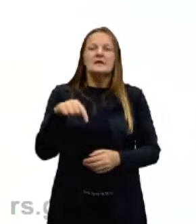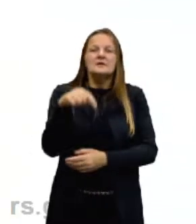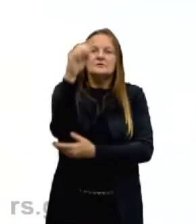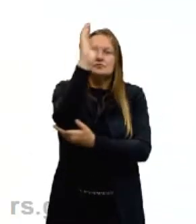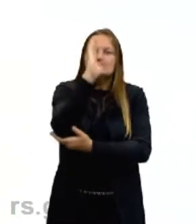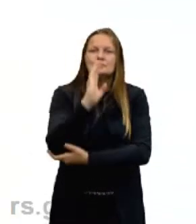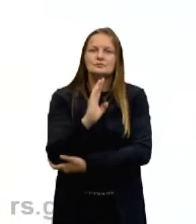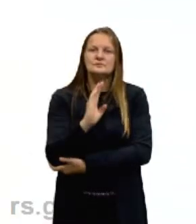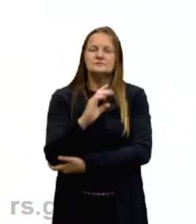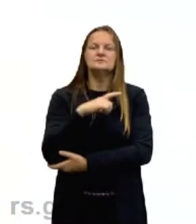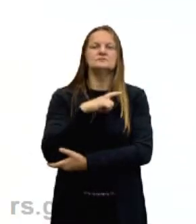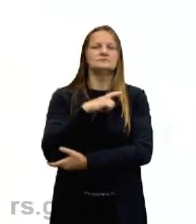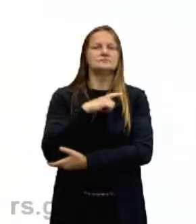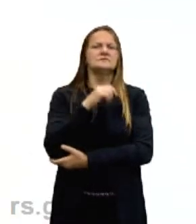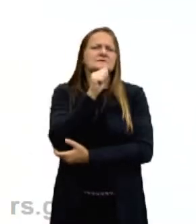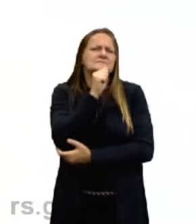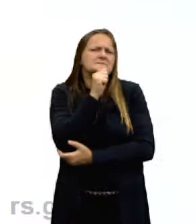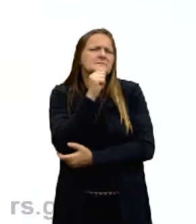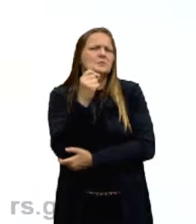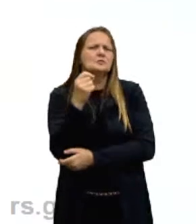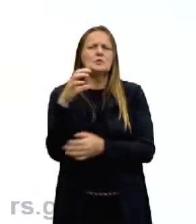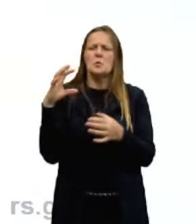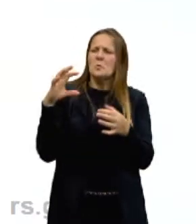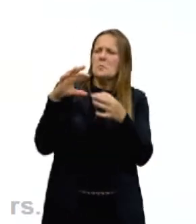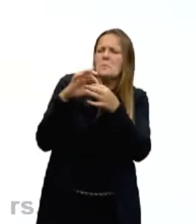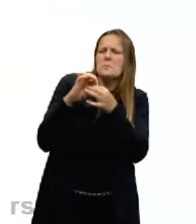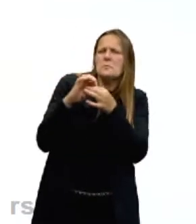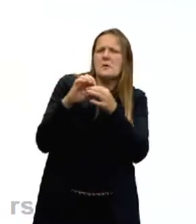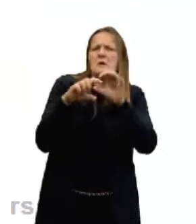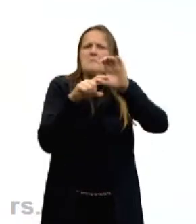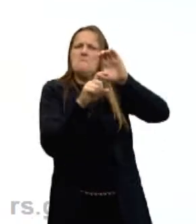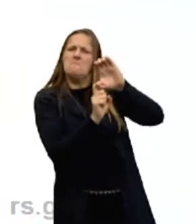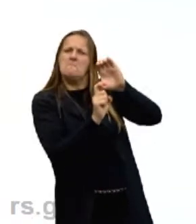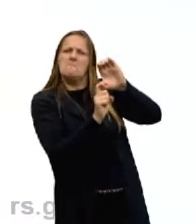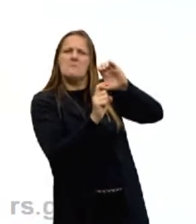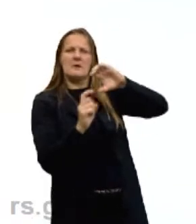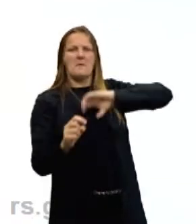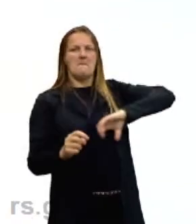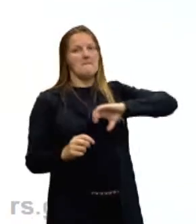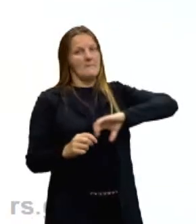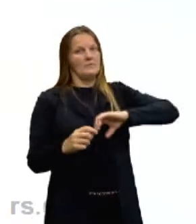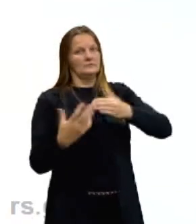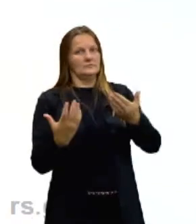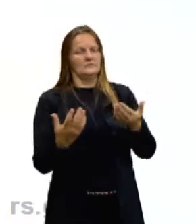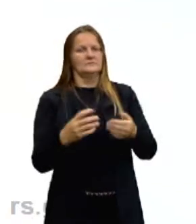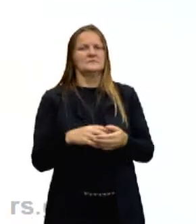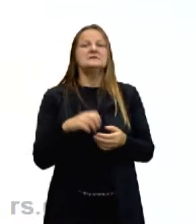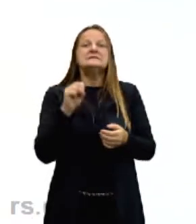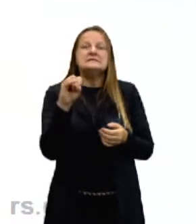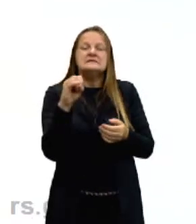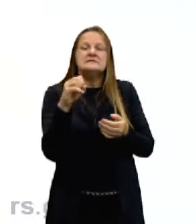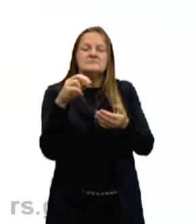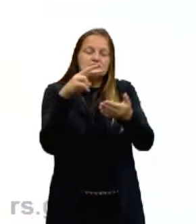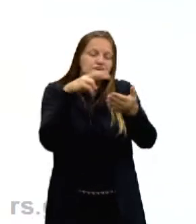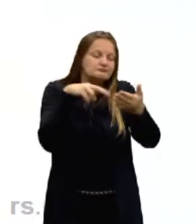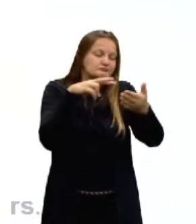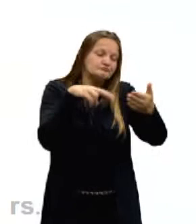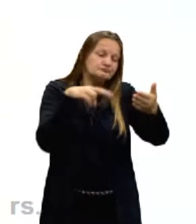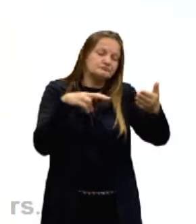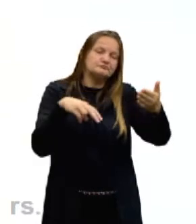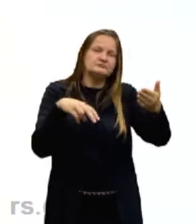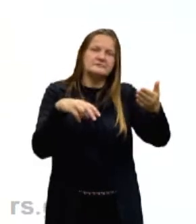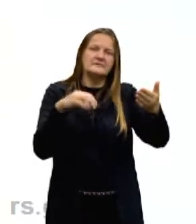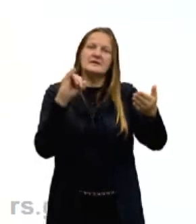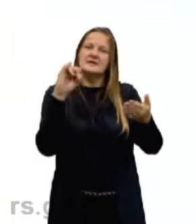Brasil cara ainda a gente era muito presa Portugal então a gente ler por exemplo A Iracema do